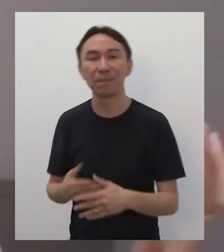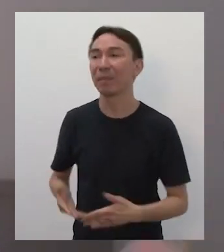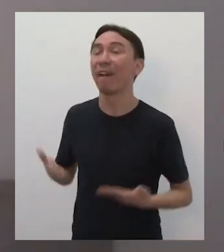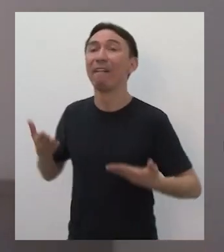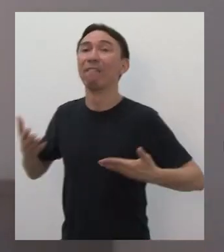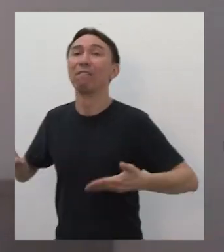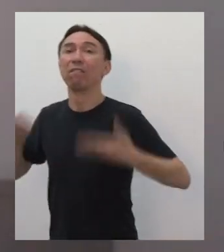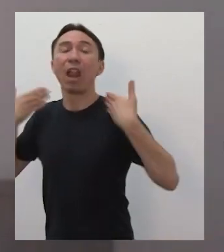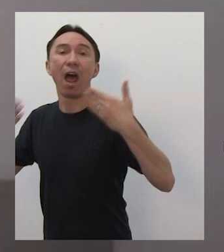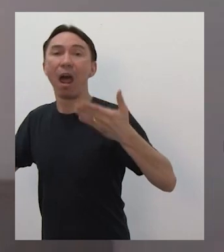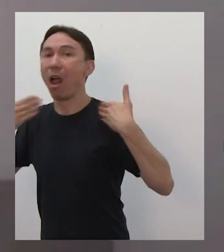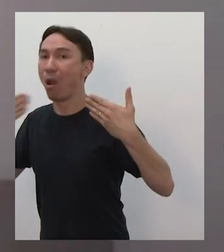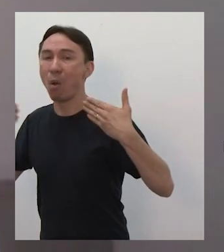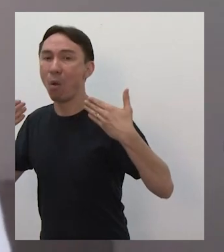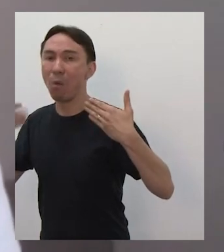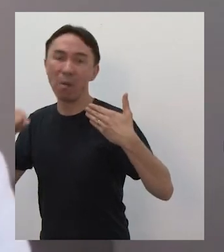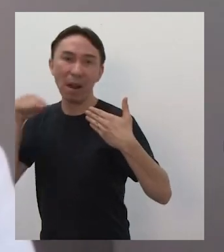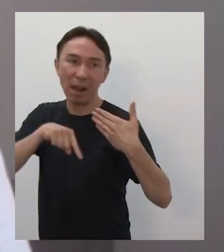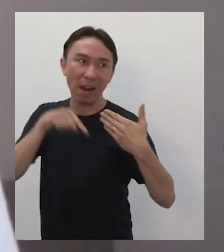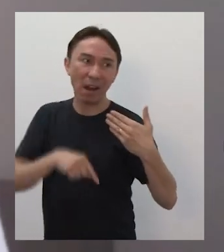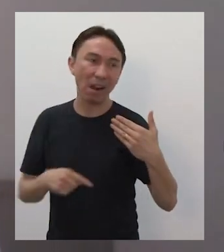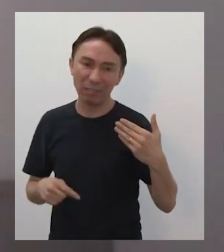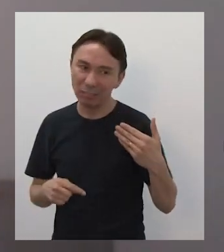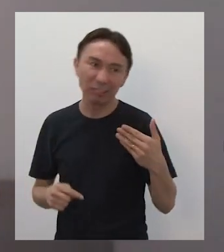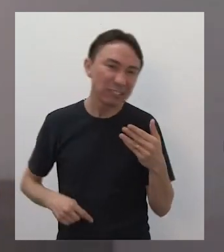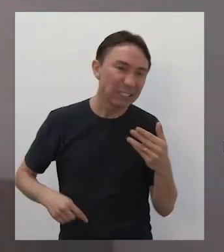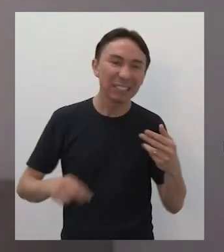climão. Olha só, era esse tipo de coisa.